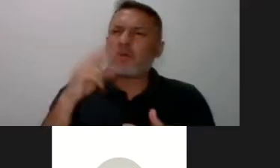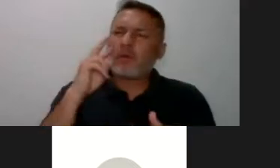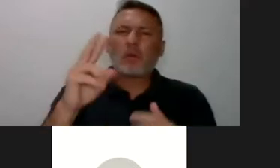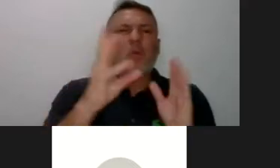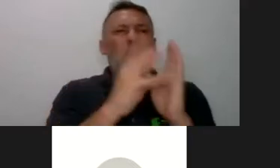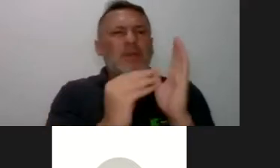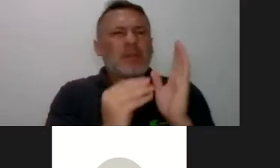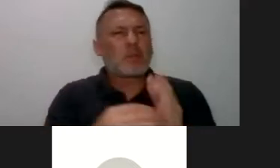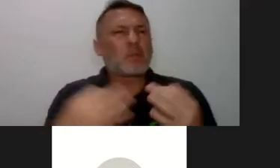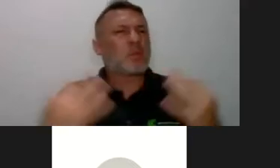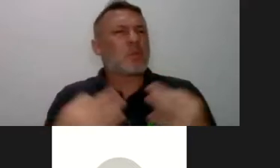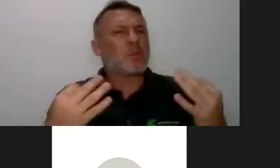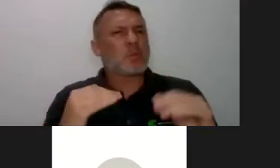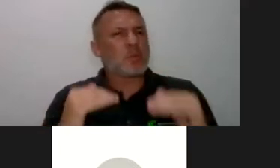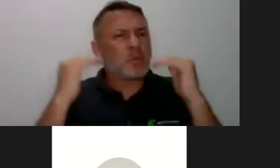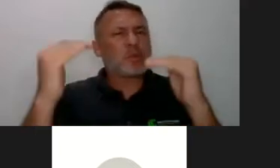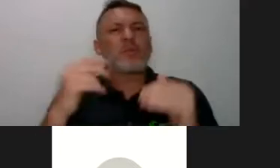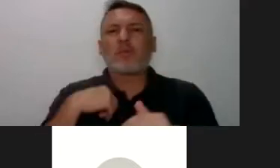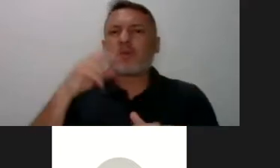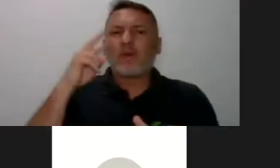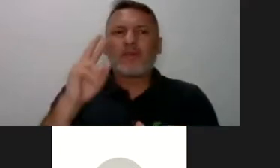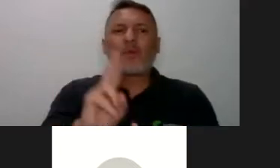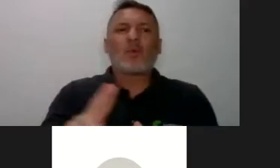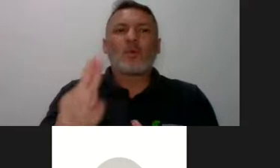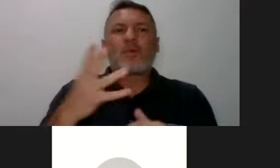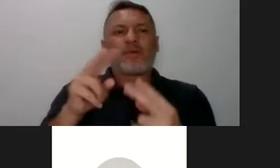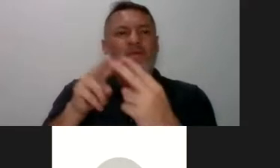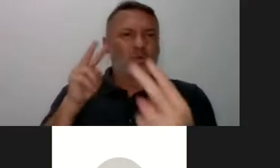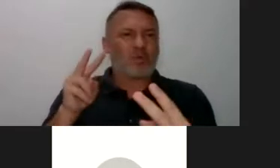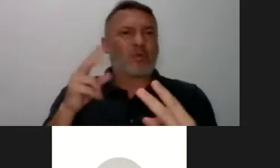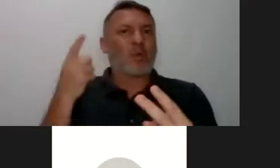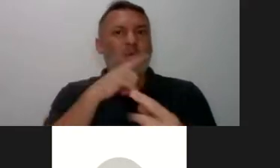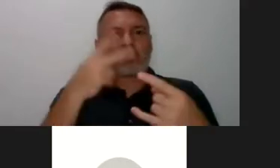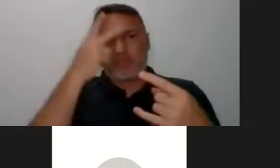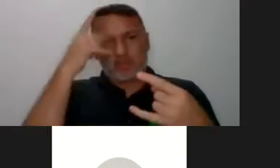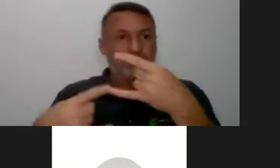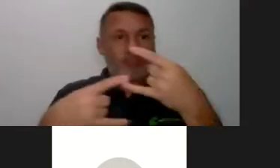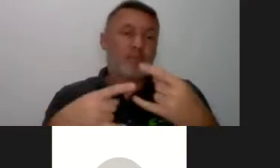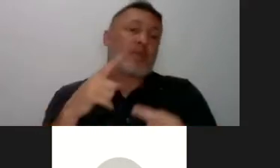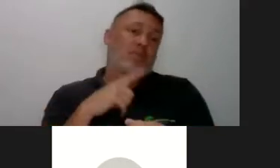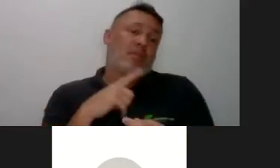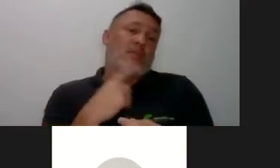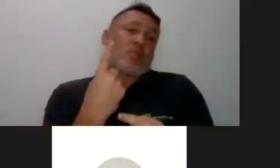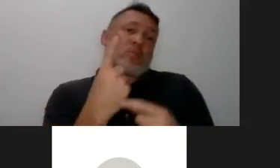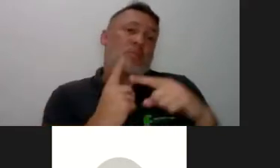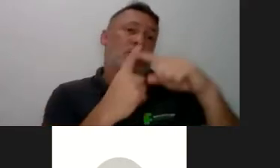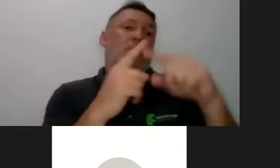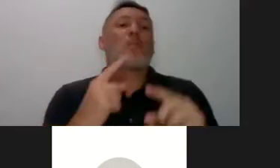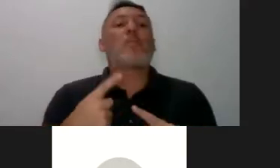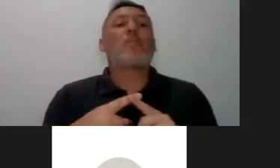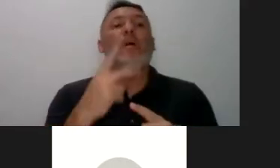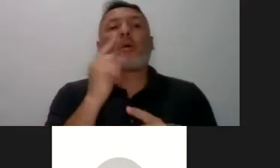excelente, e o uso da plataforma online, ele traz também para nós essa vantagem, né? Que é o registro. Então,